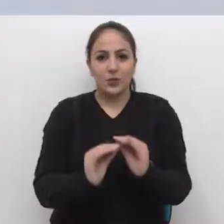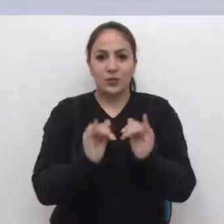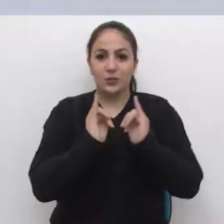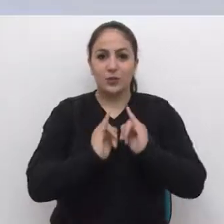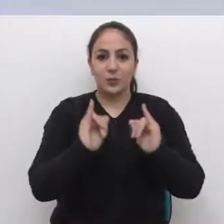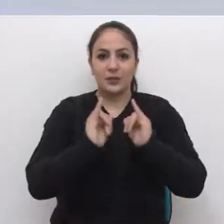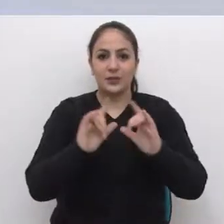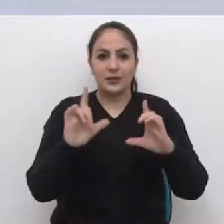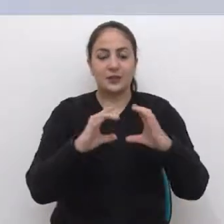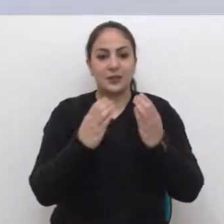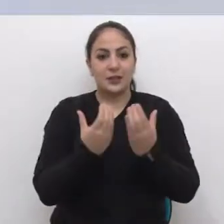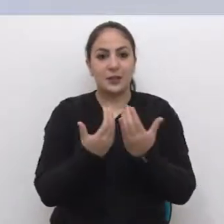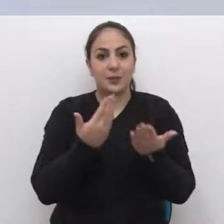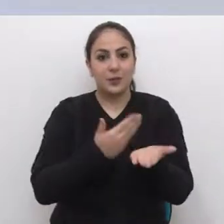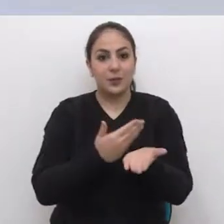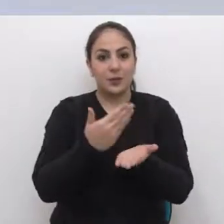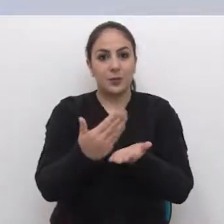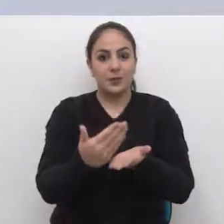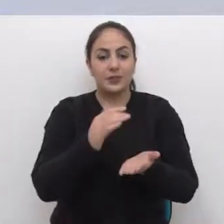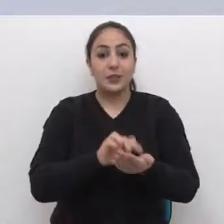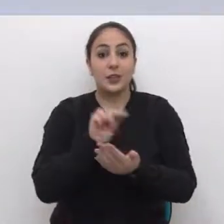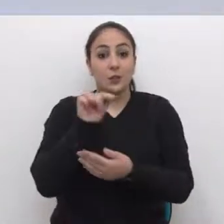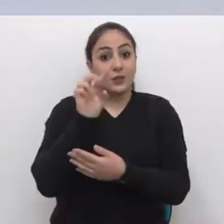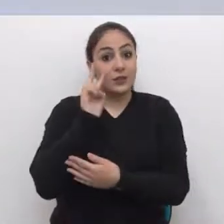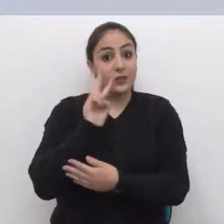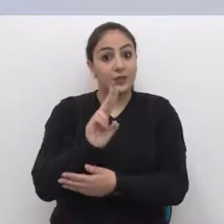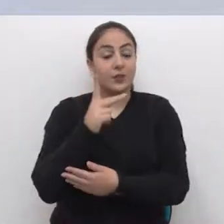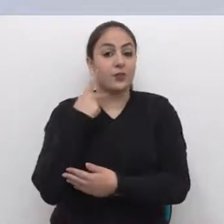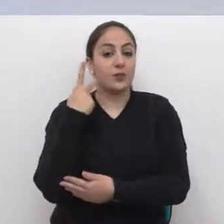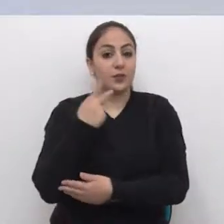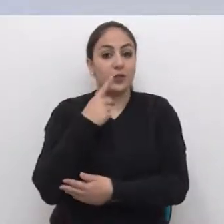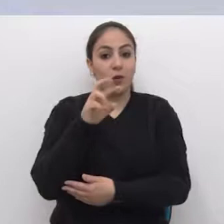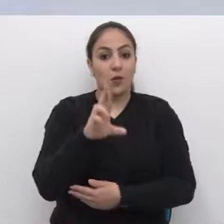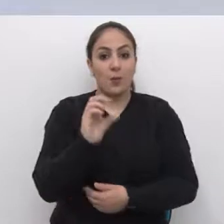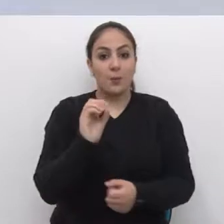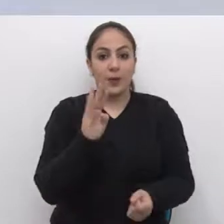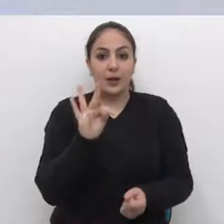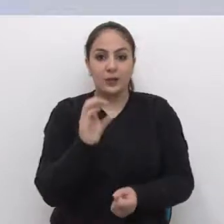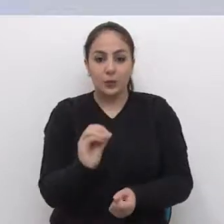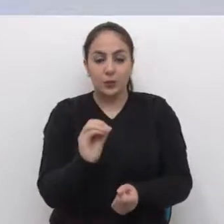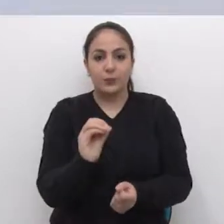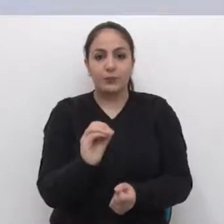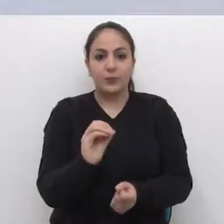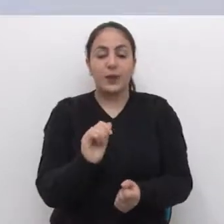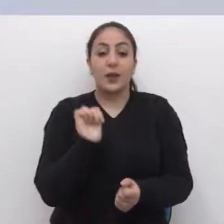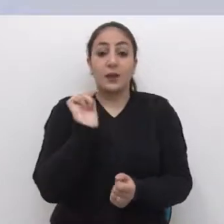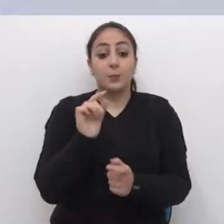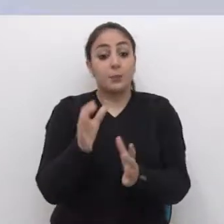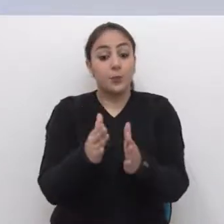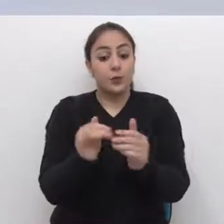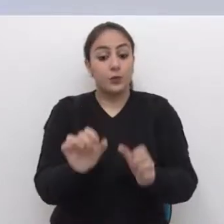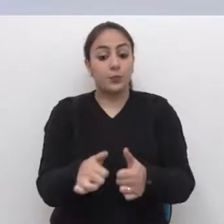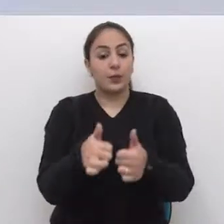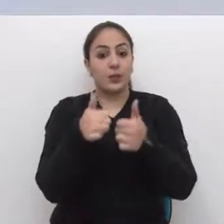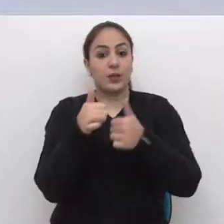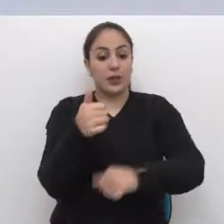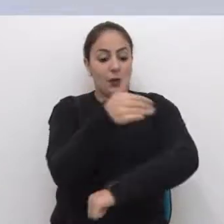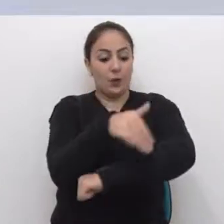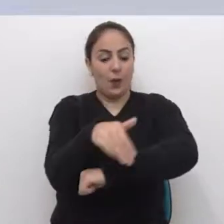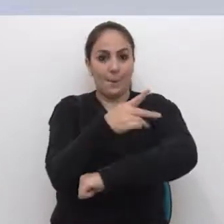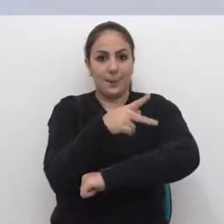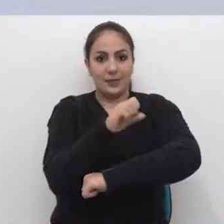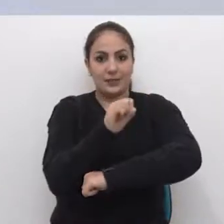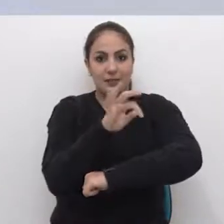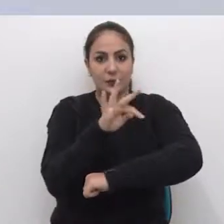Boa noite, o Jornal da Câmara está começando e você vai ver que o vereador Roberto Gabriel Tozon pediu melhorias no cruzamento